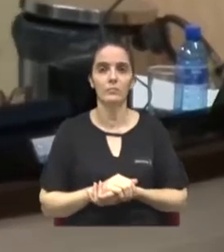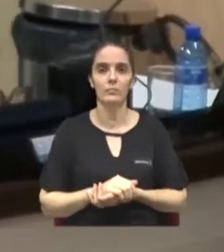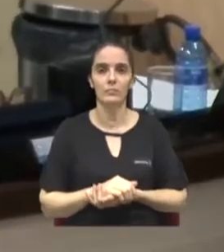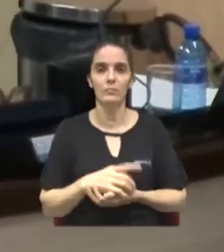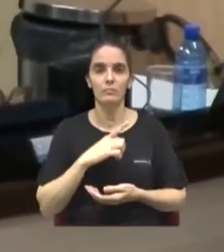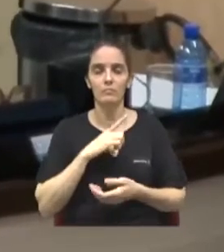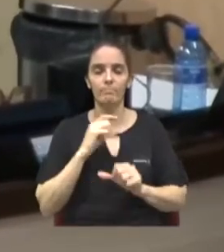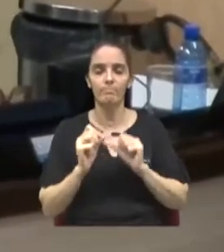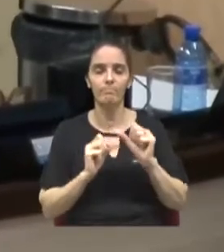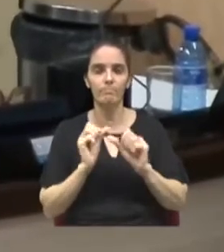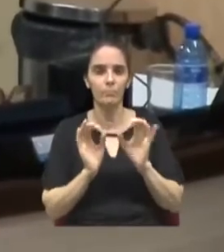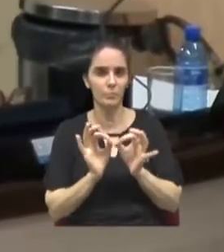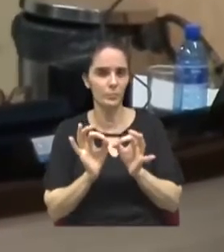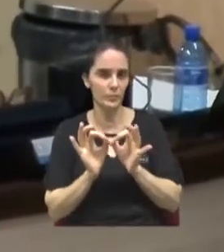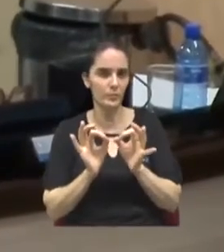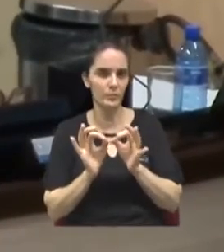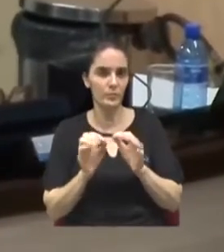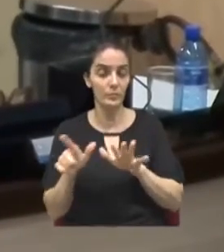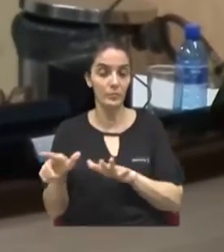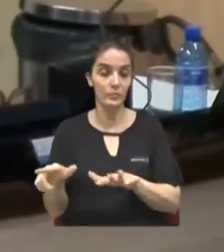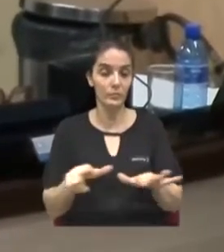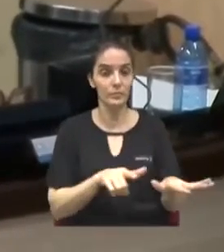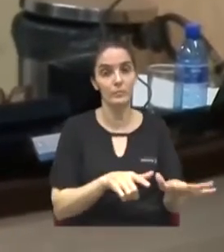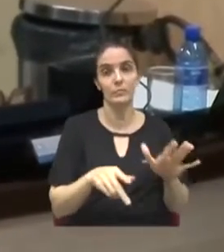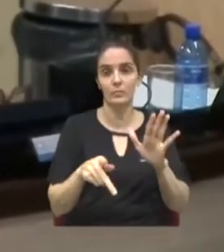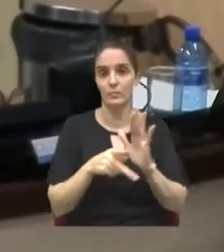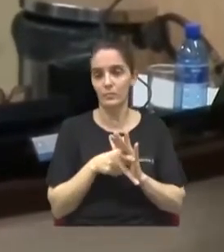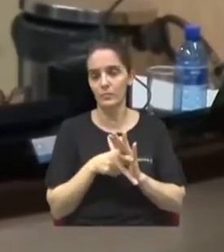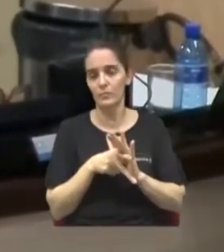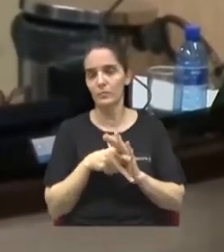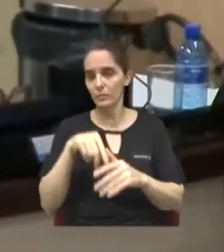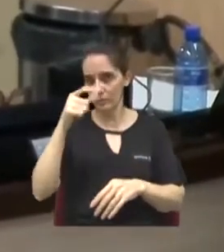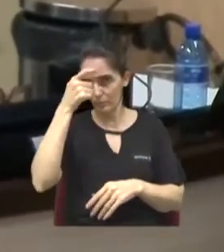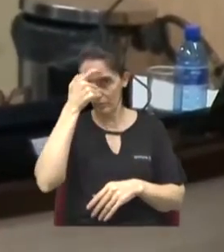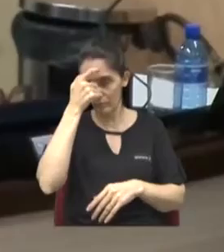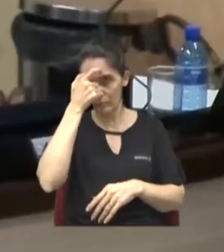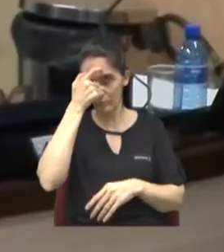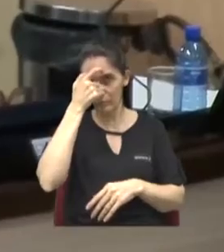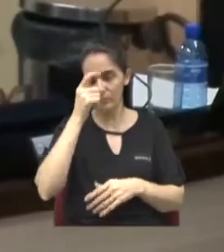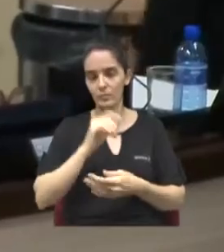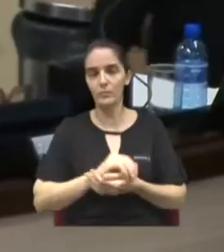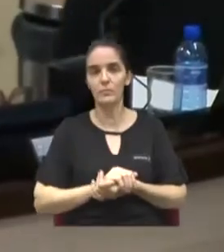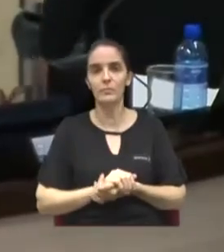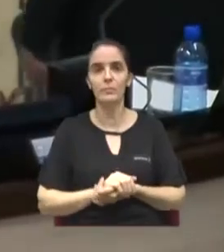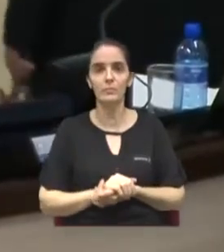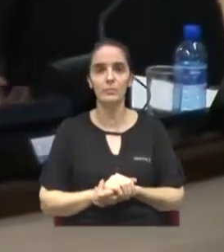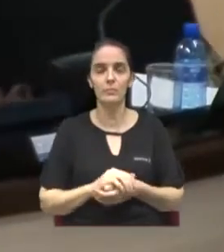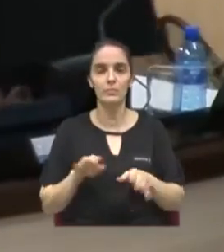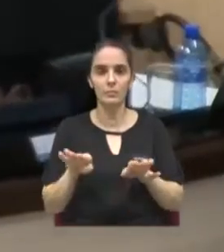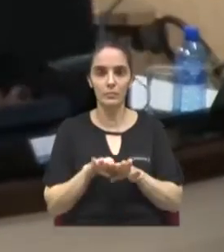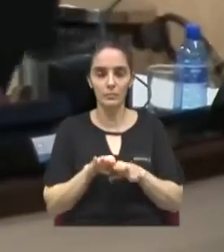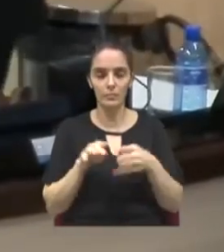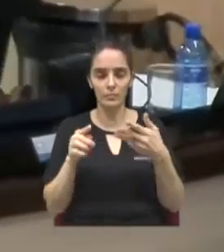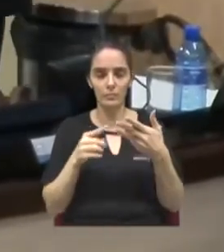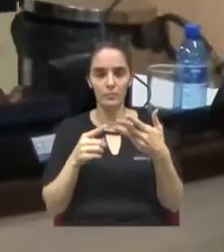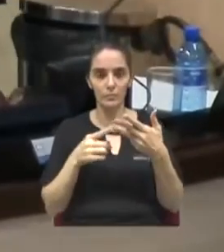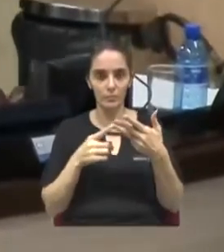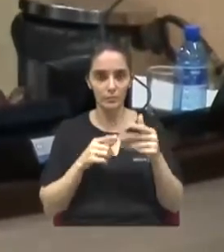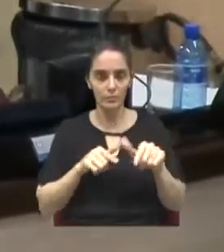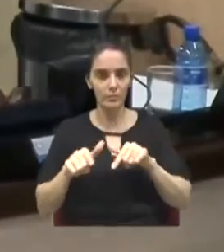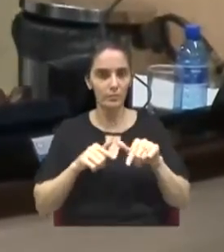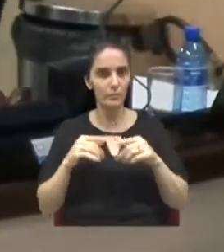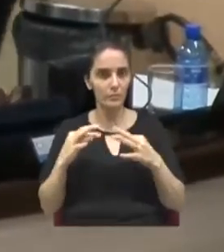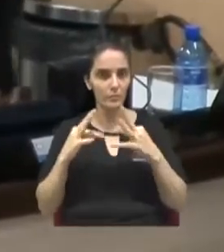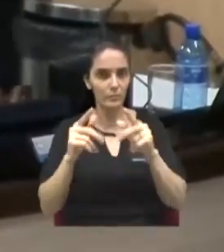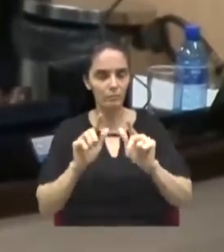essa modificação para que seja a semana de conscientização dos autismos. Estamos trabalhando com toda